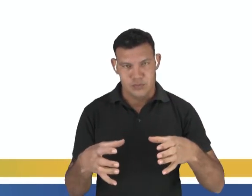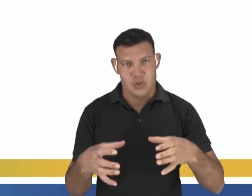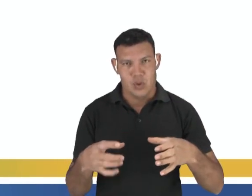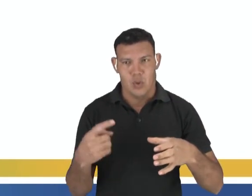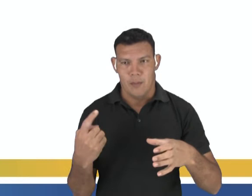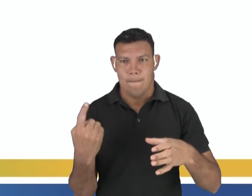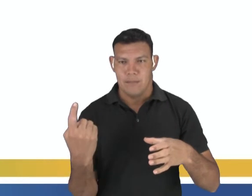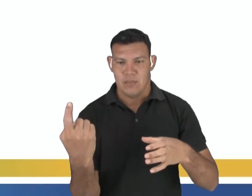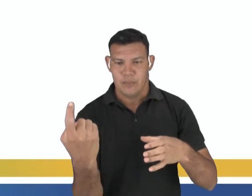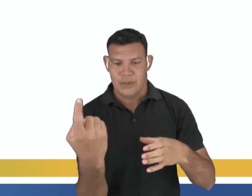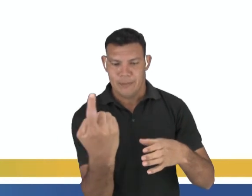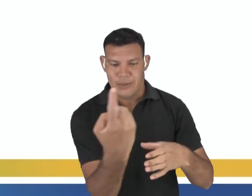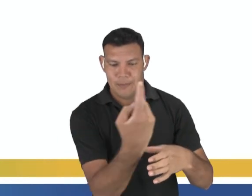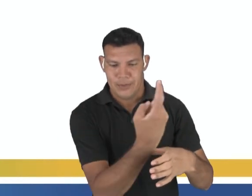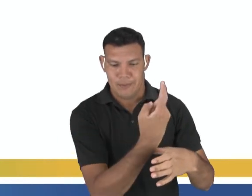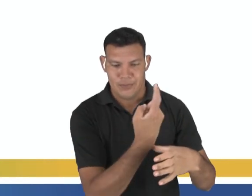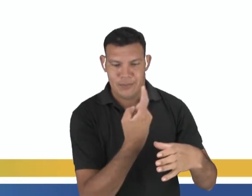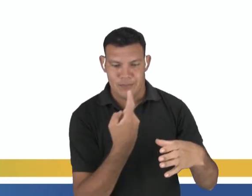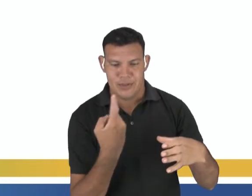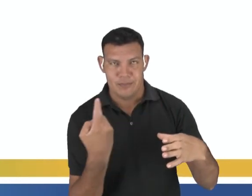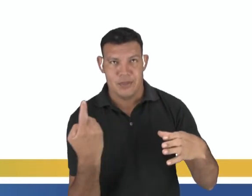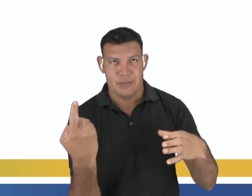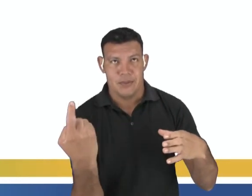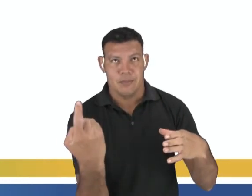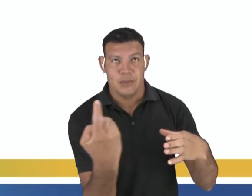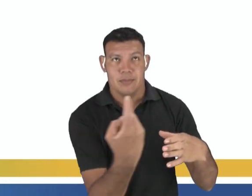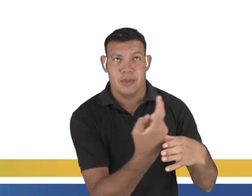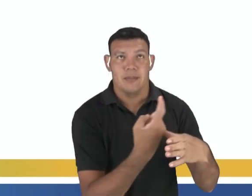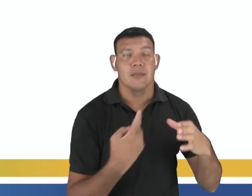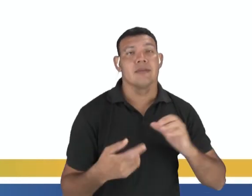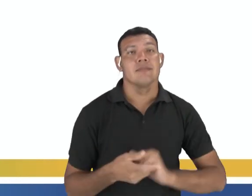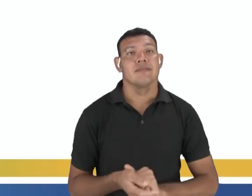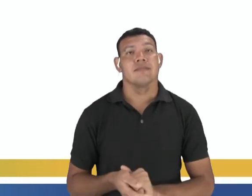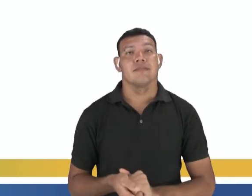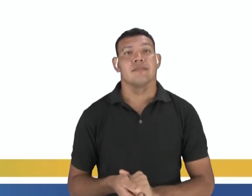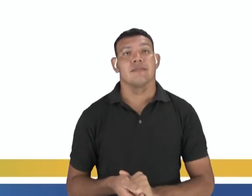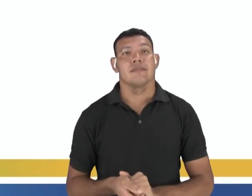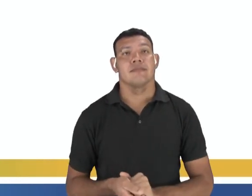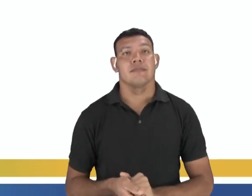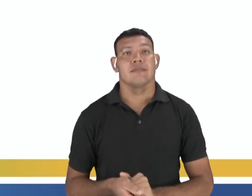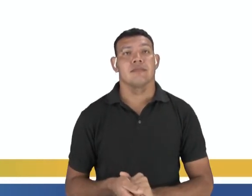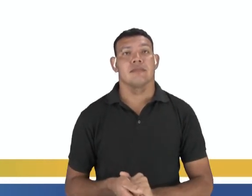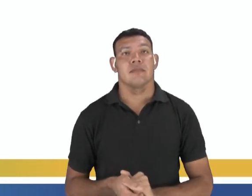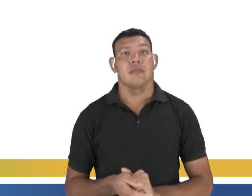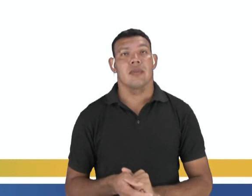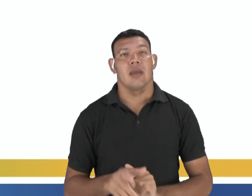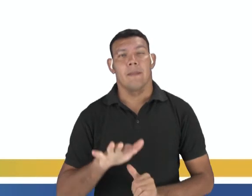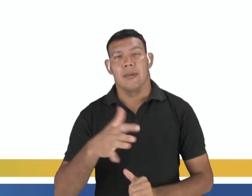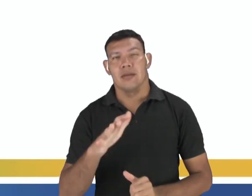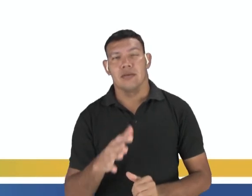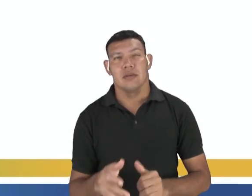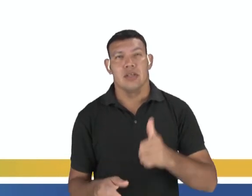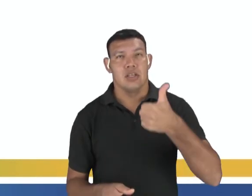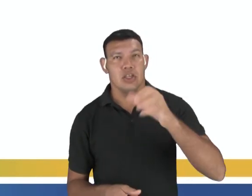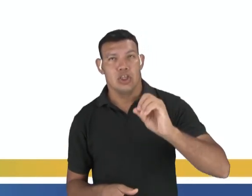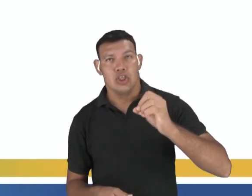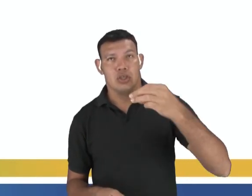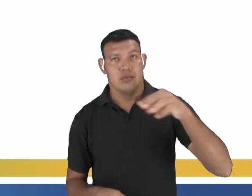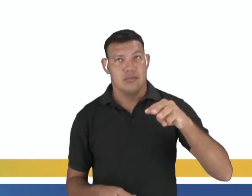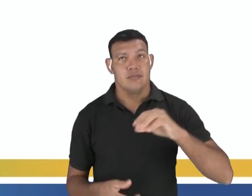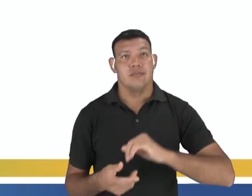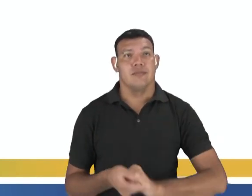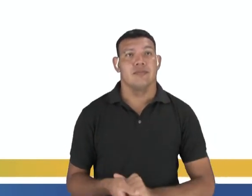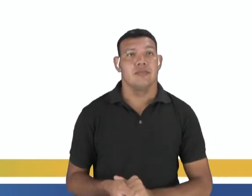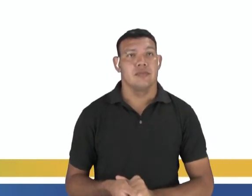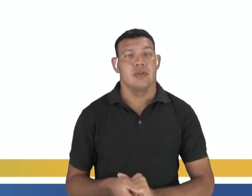criança permanece no carrossel em funcionamento por 4,5 minutos, qual a distância total que ela terá percorrido em